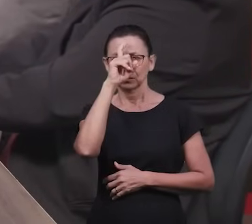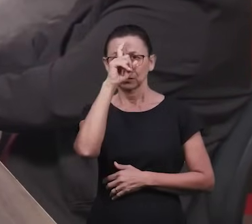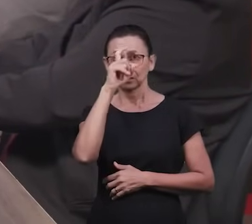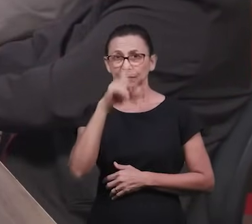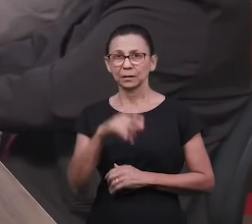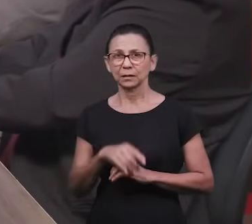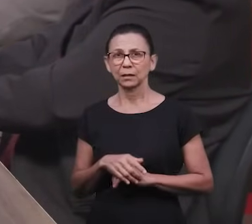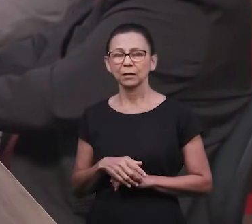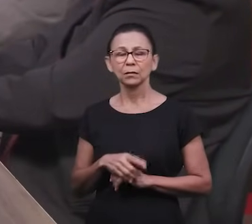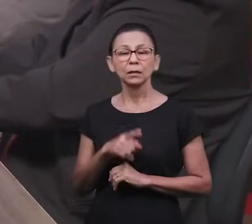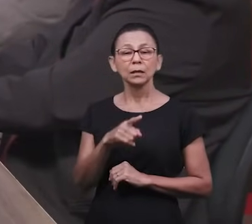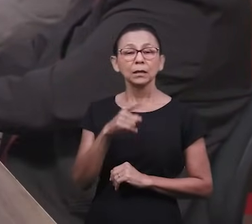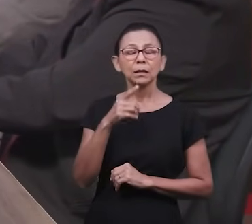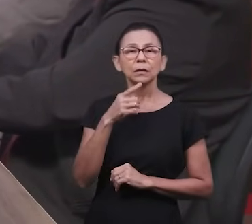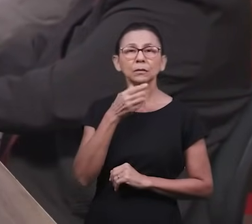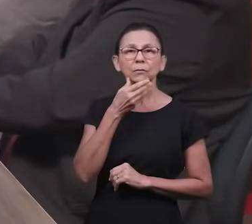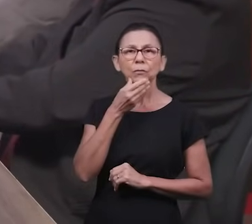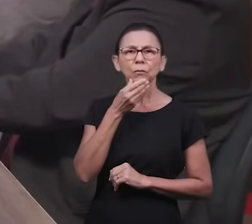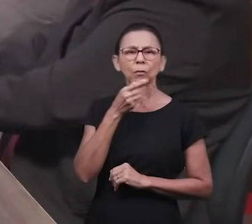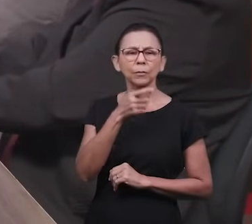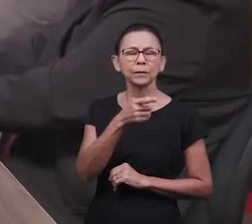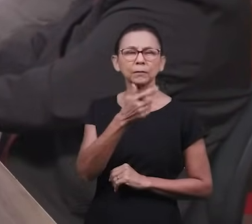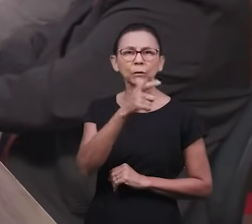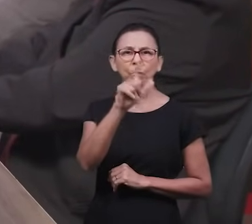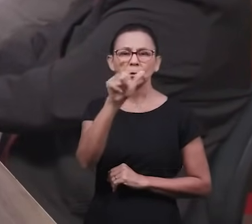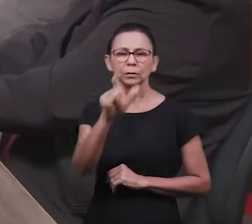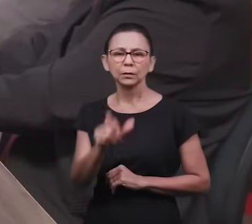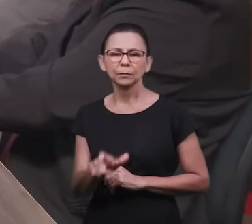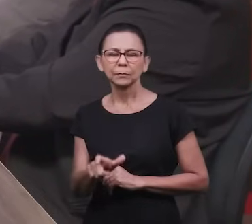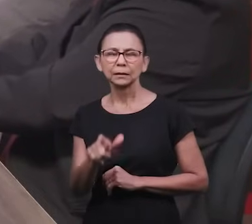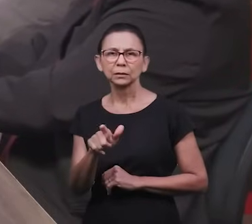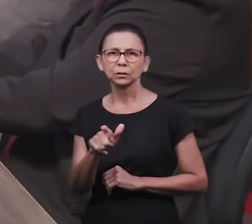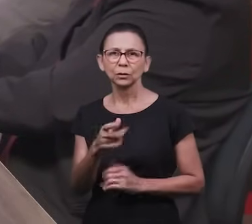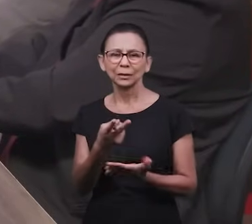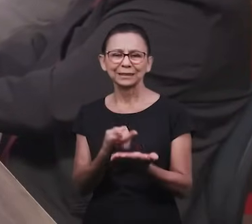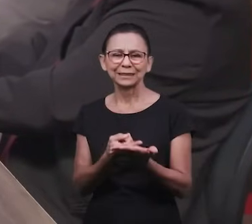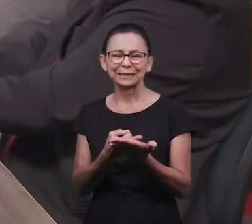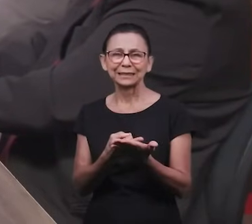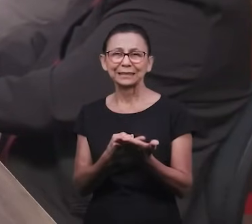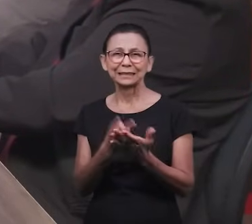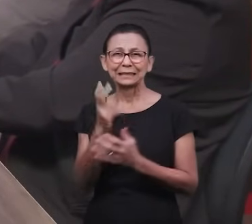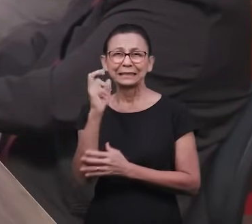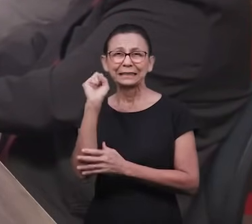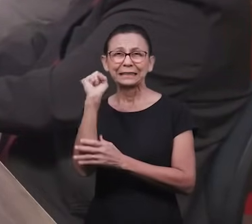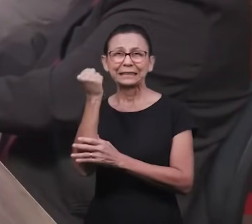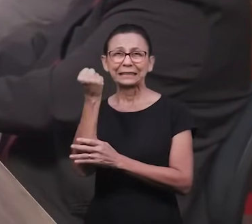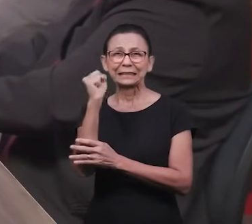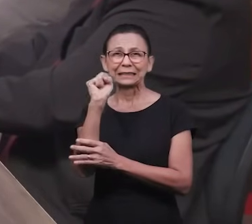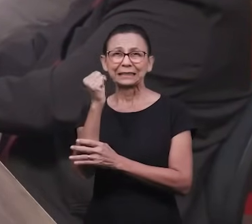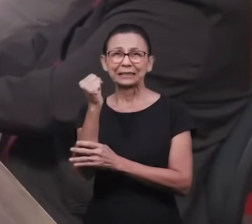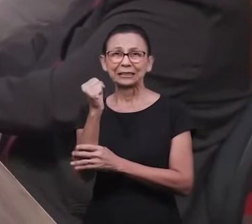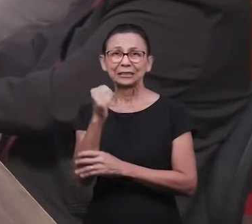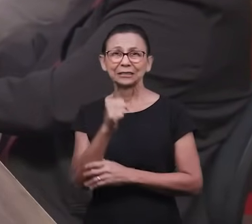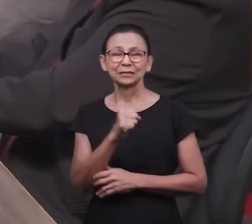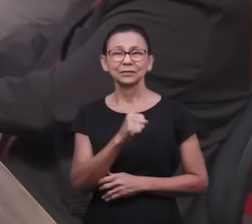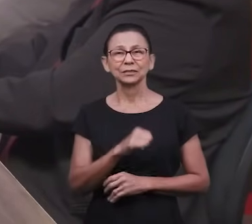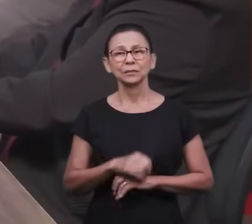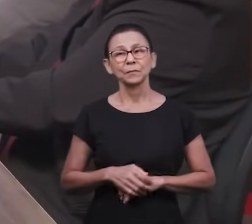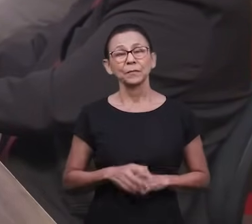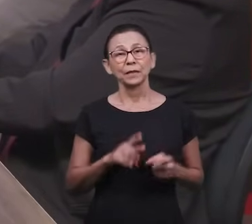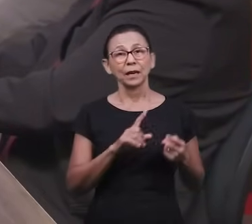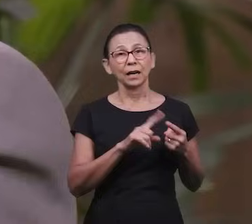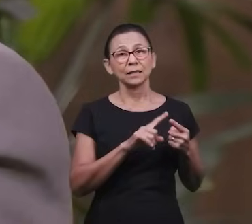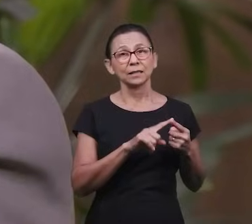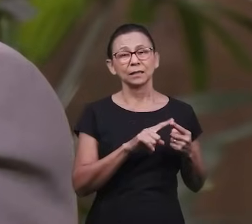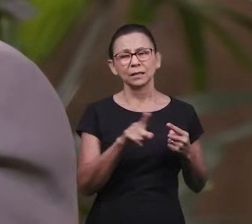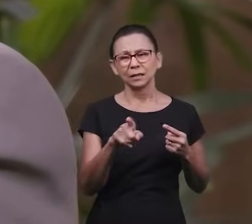muito... o estado dele na cama, ele viu que era muito grave. Aí ele ligou, pediu